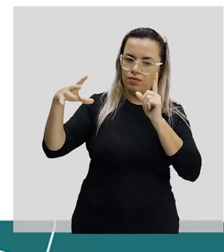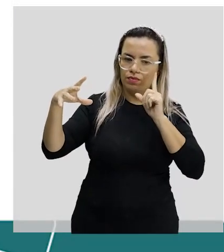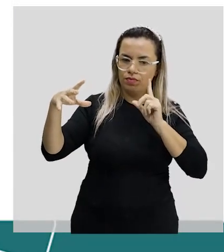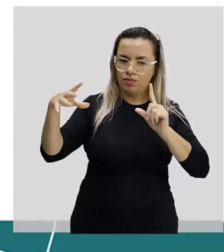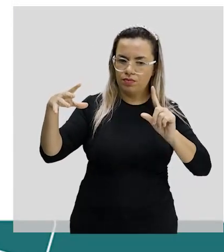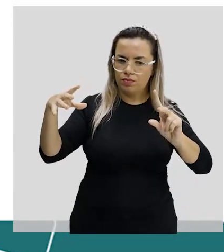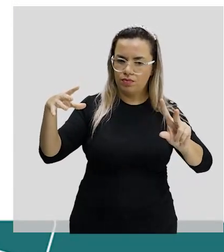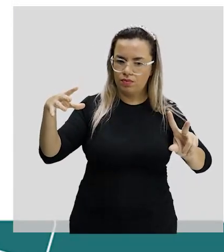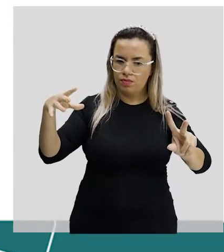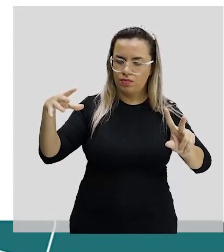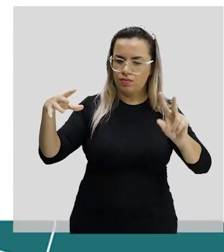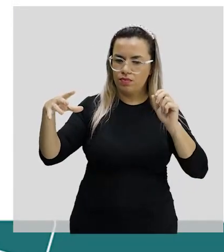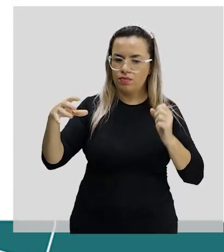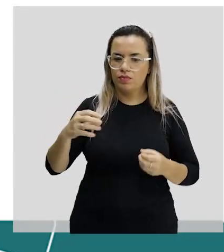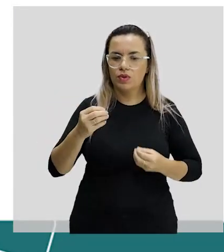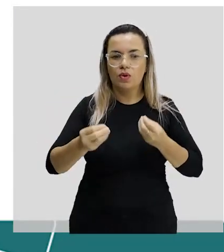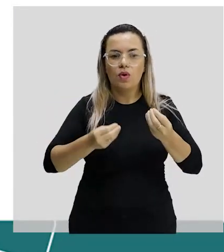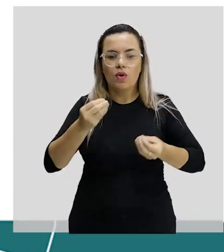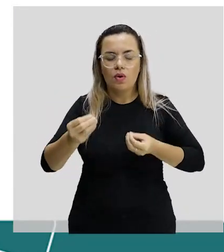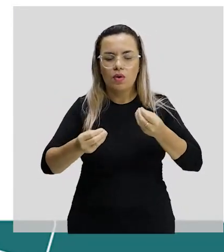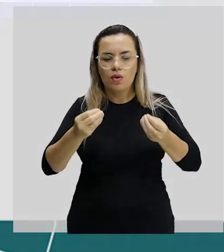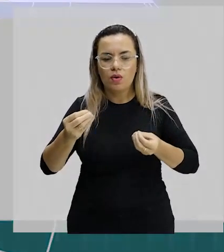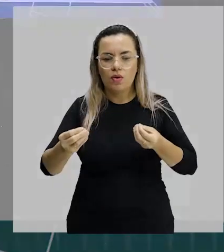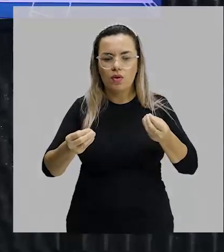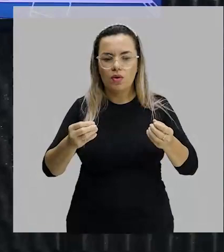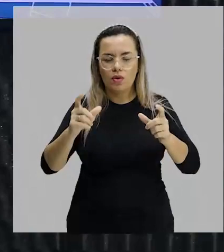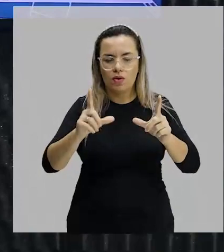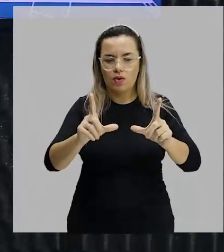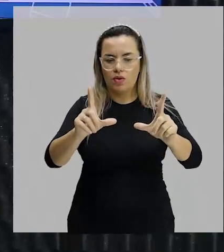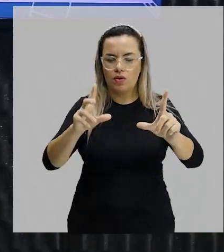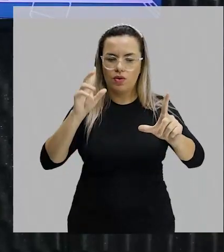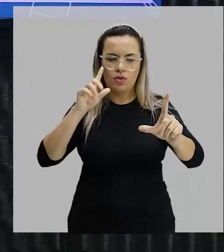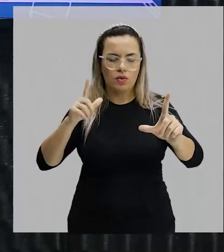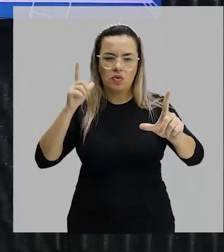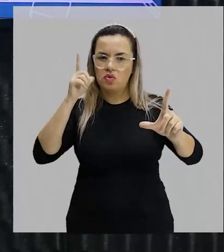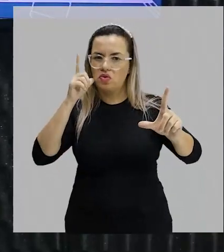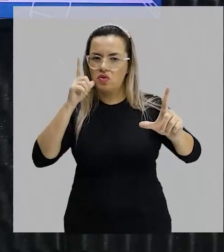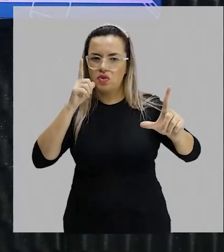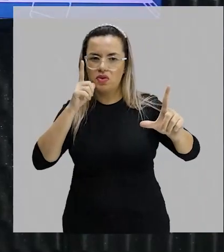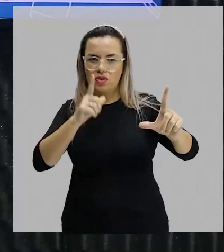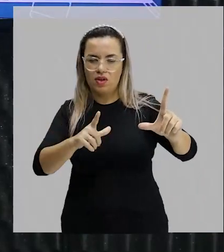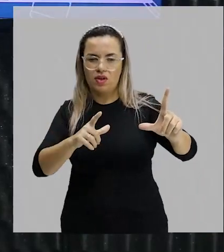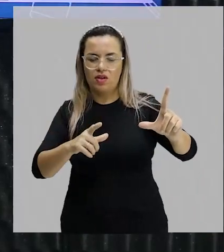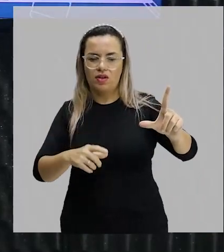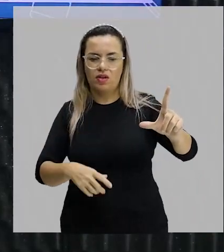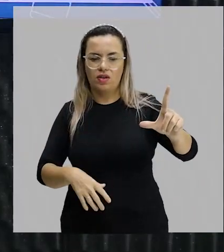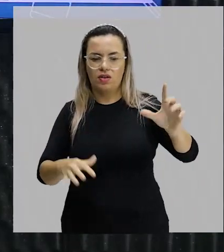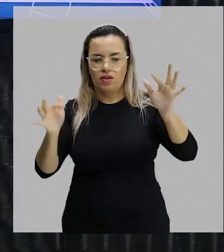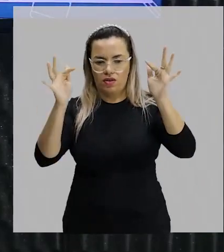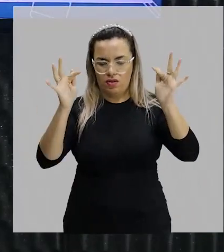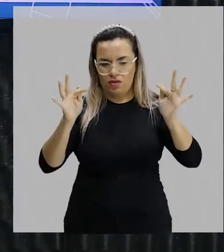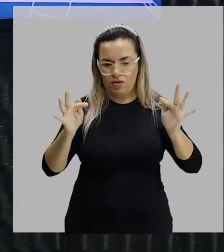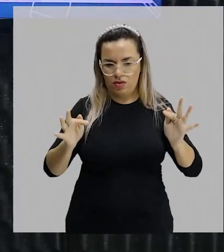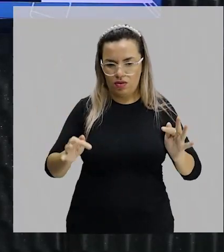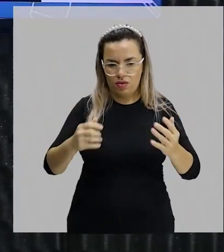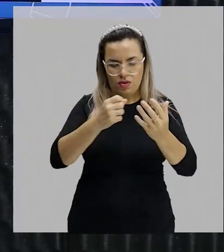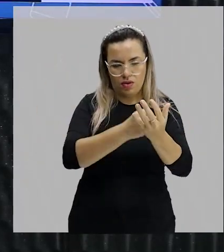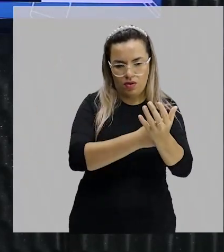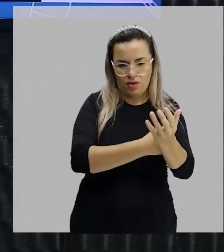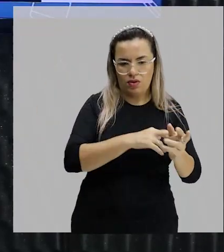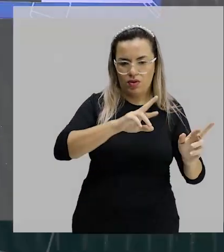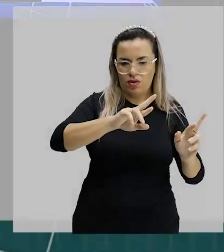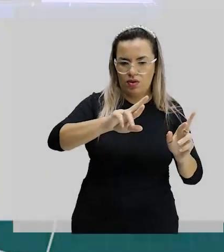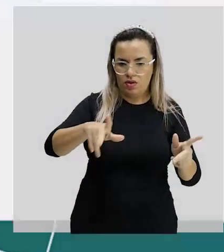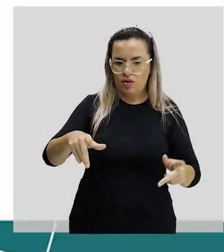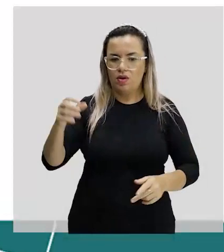vivo, gente, o que é isso aqui? Bem ali tu ganha uma plateia, tu emociona, tu acaba, né, criando uma sensação diferente, porque a